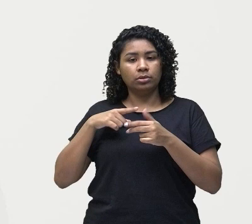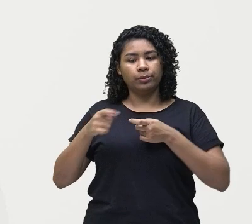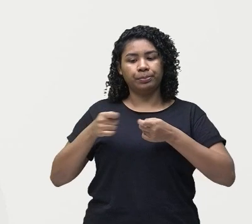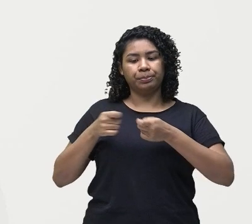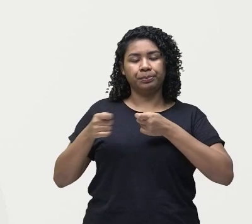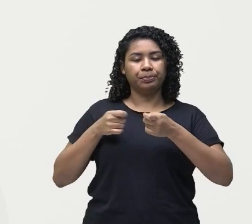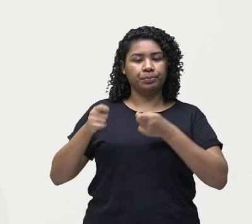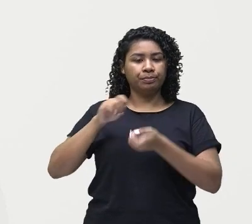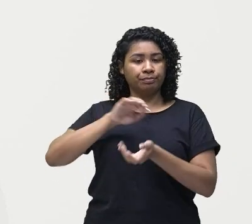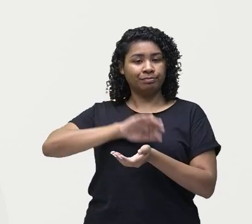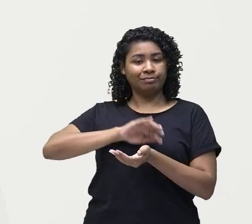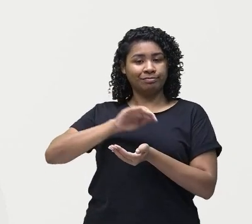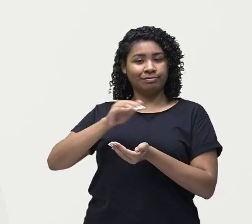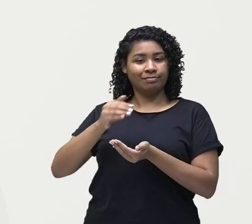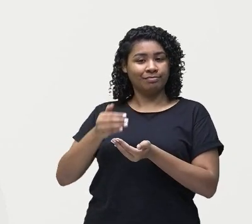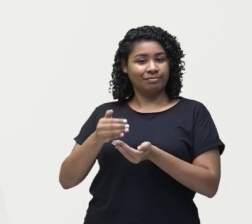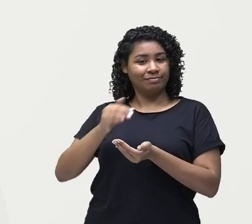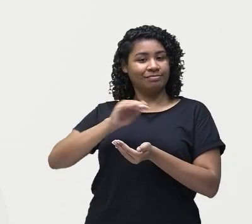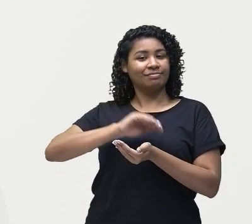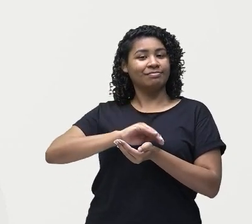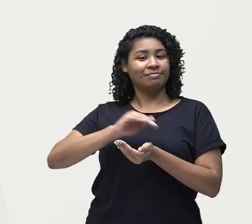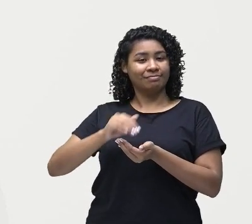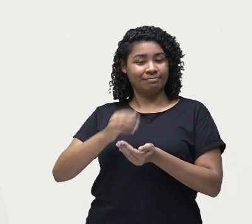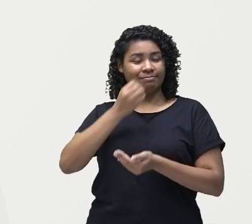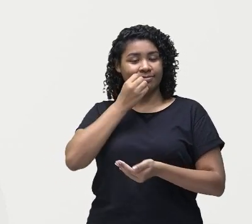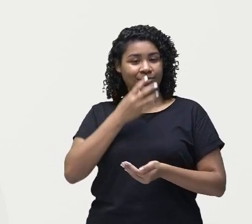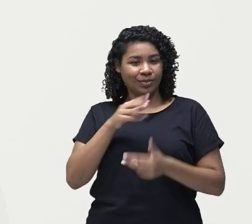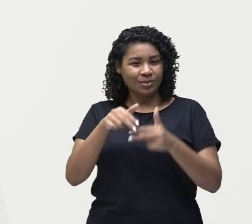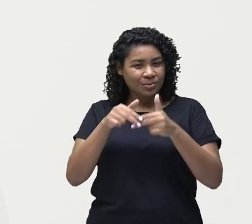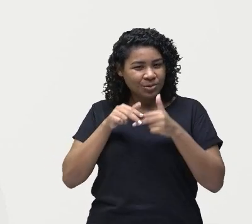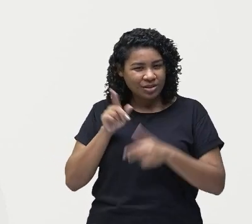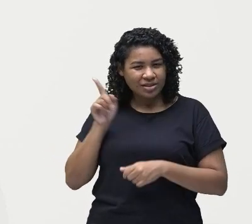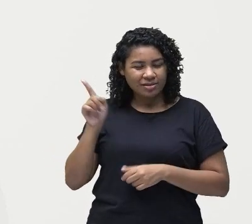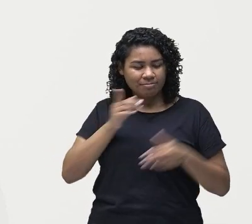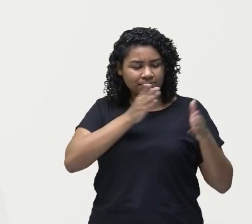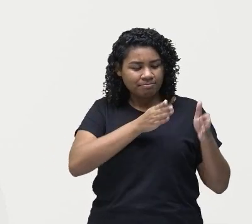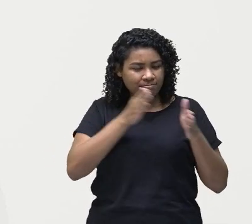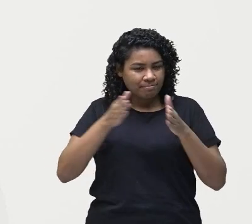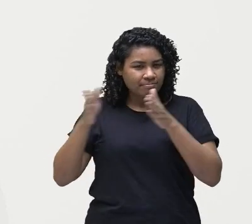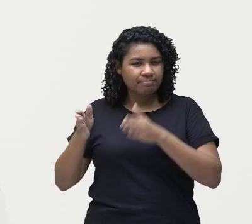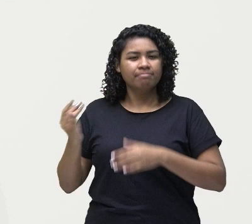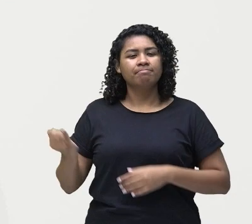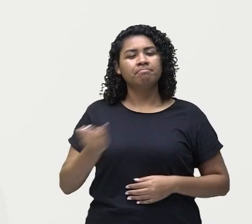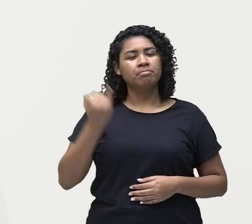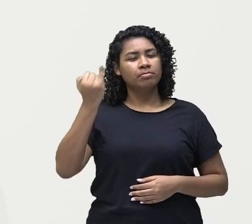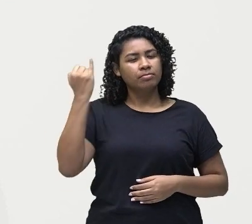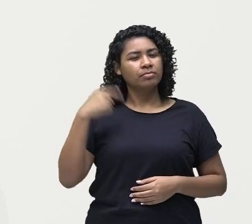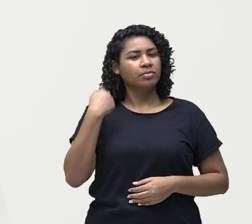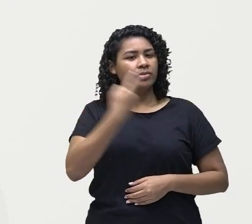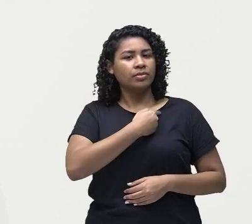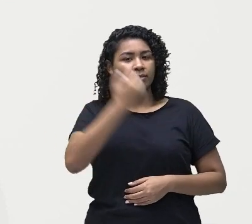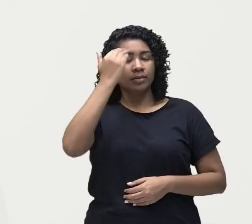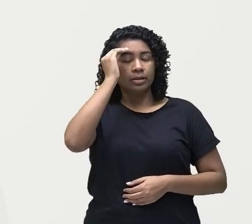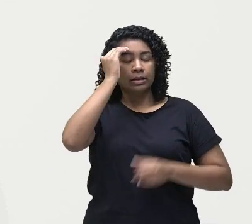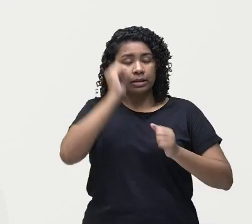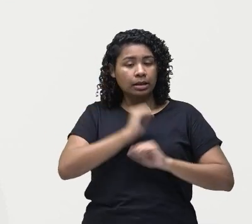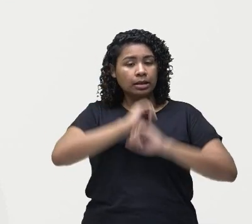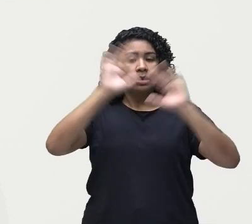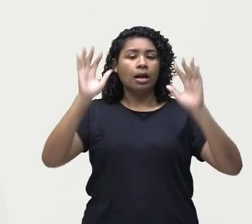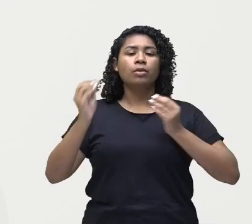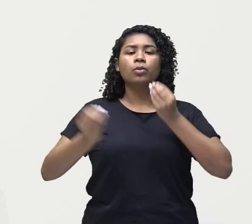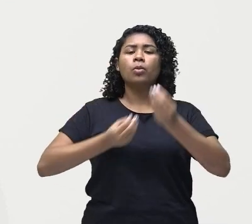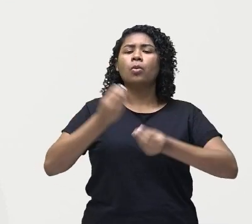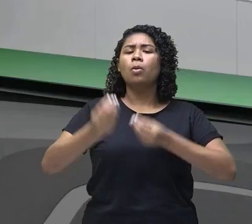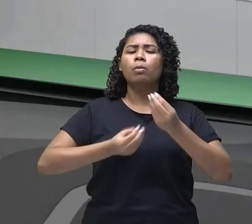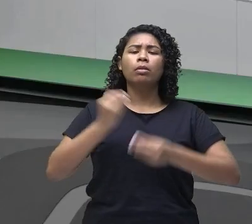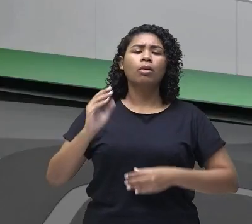equilíbrio químico. Isso é super importante para que a gente compreenda como é que funciona. Como é que